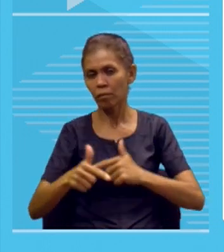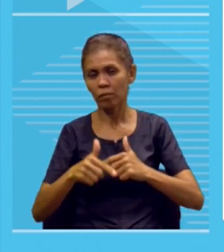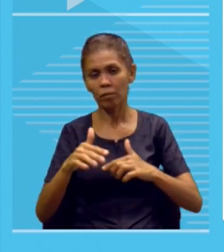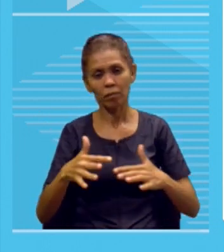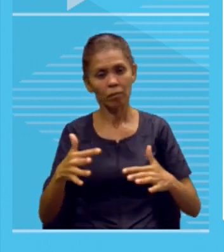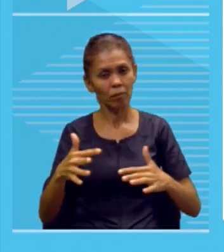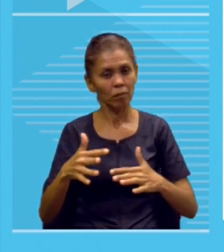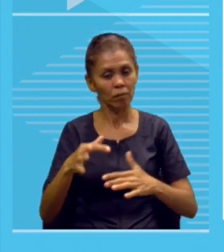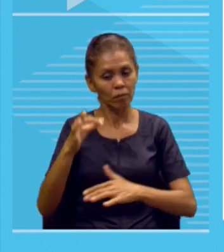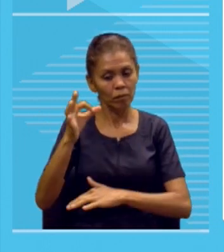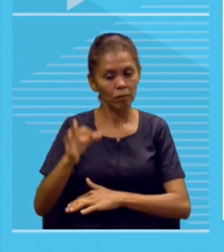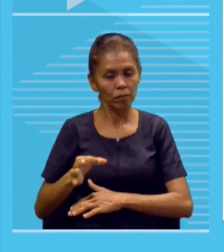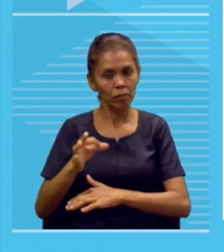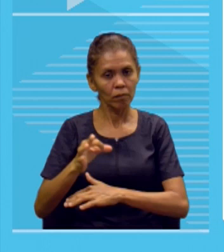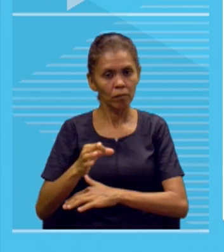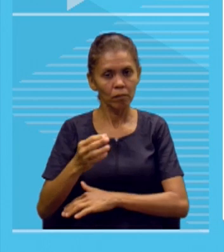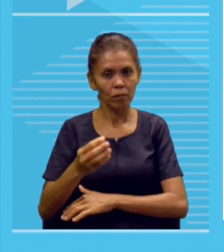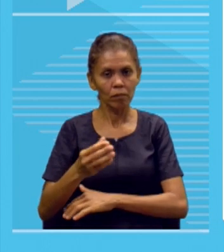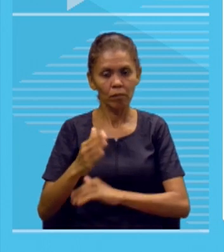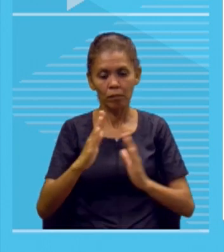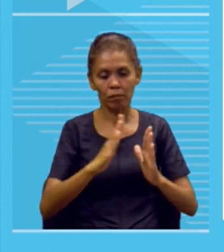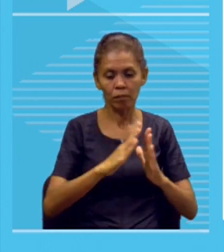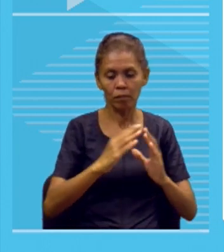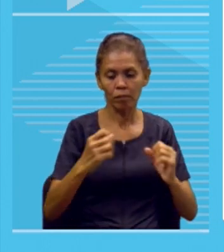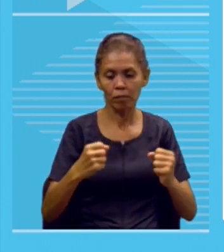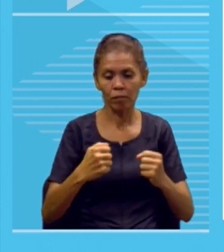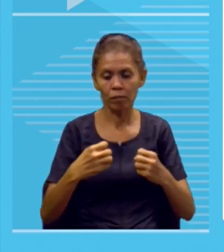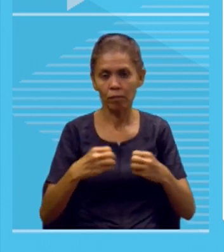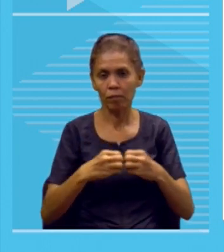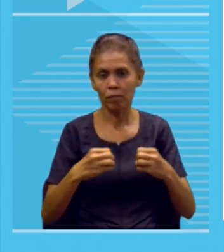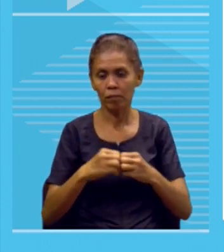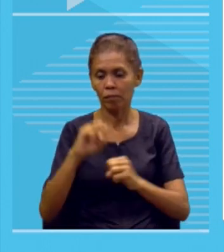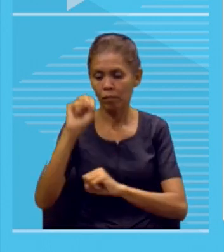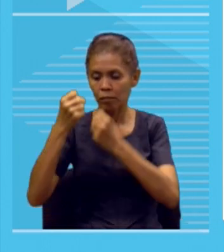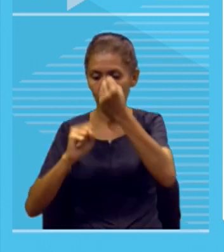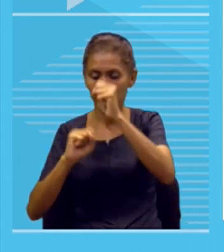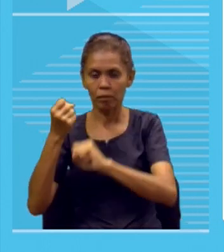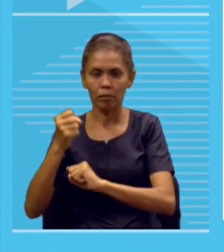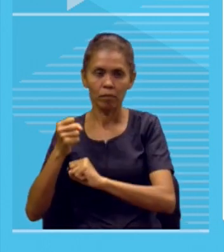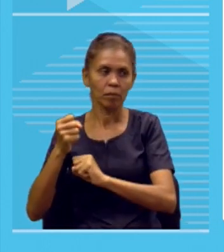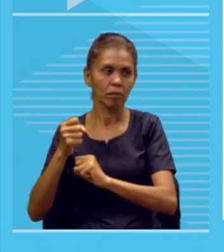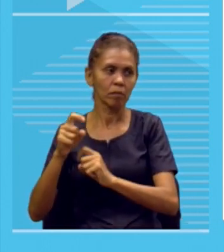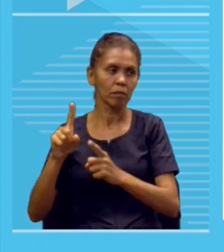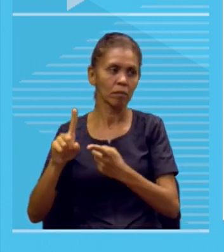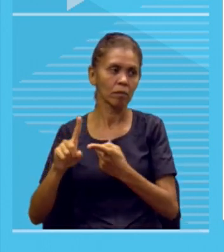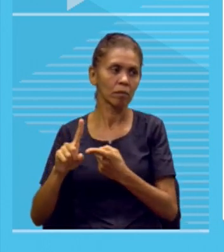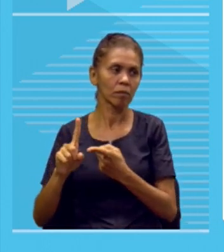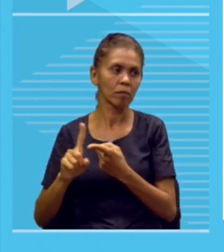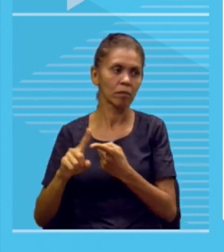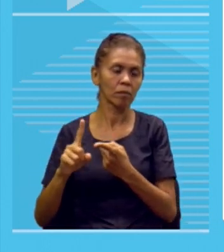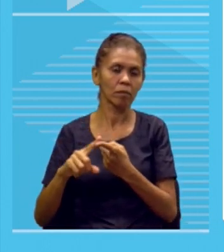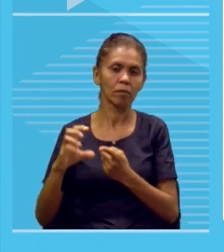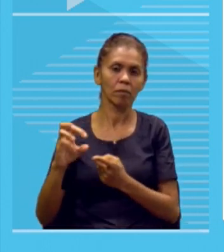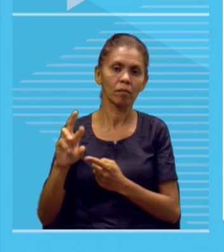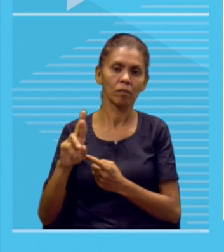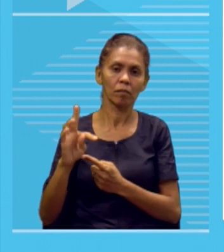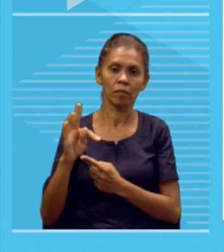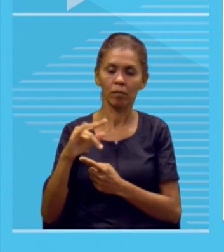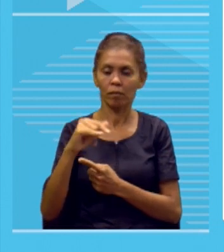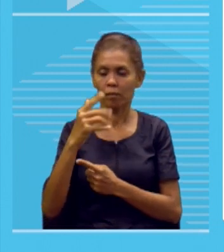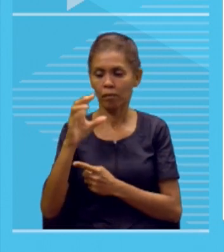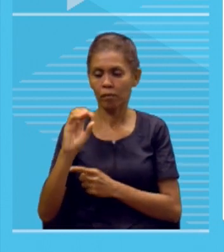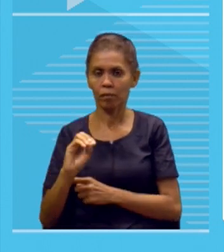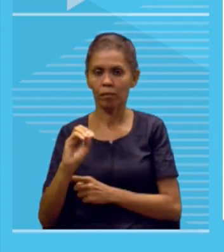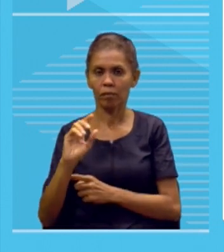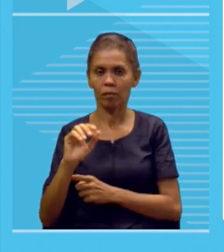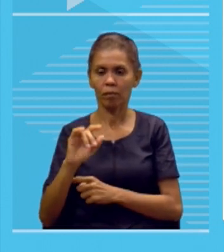perto das fábricas. E geralmente eram os cortiços, né, em que essa população era muito comum. Elas